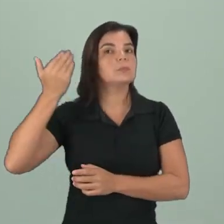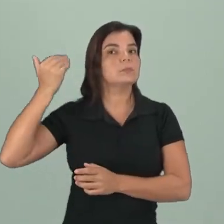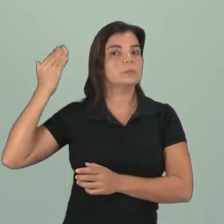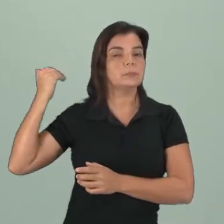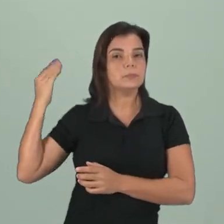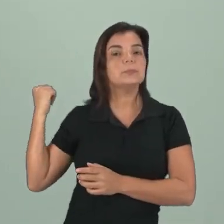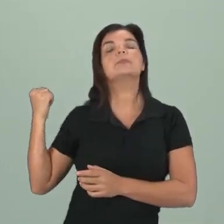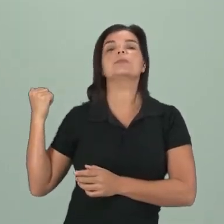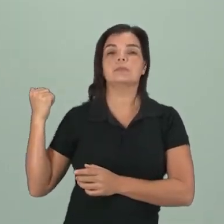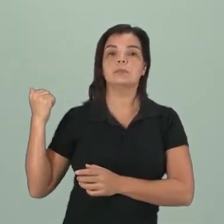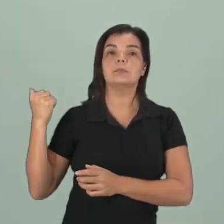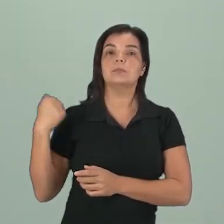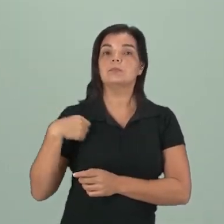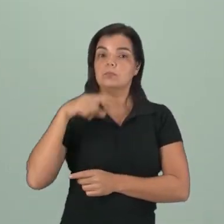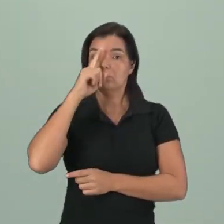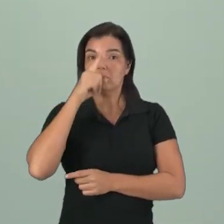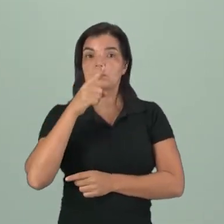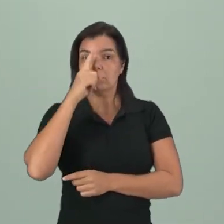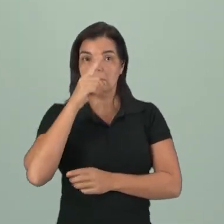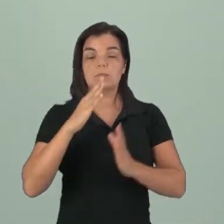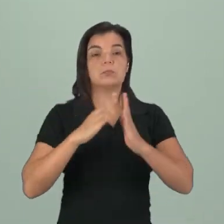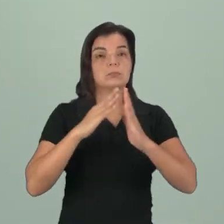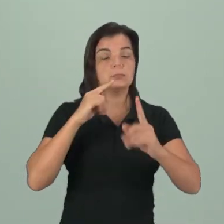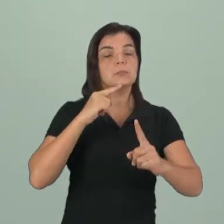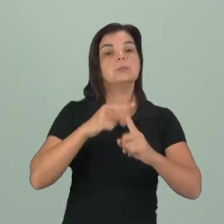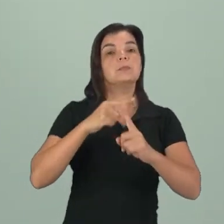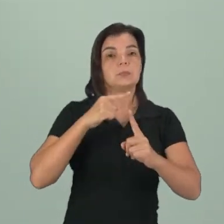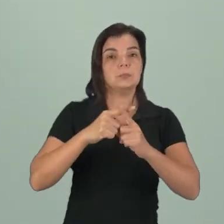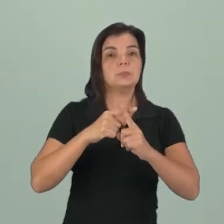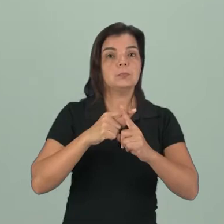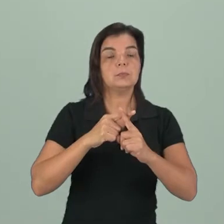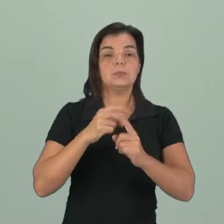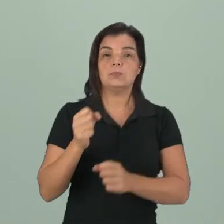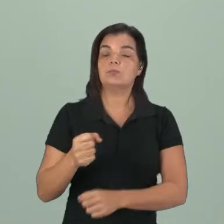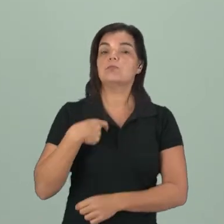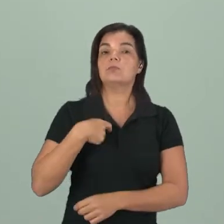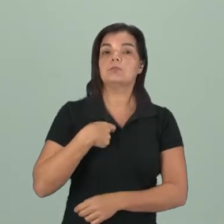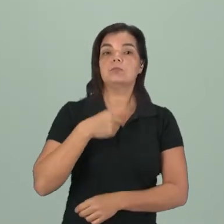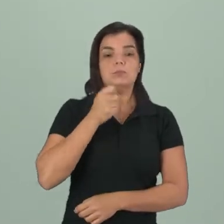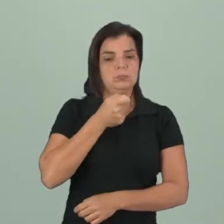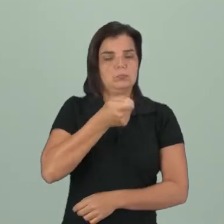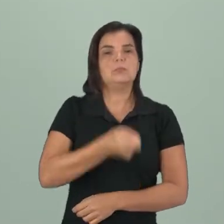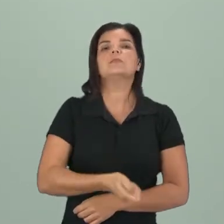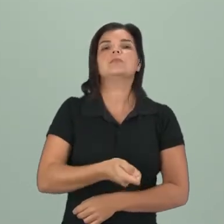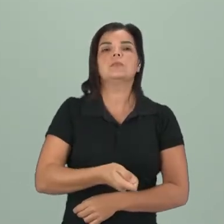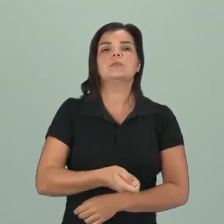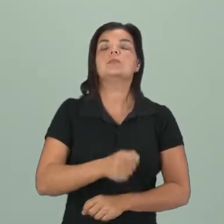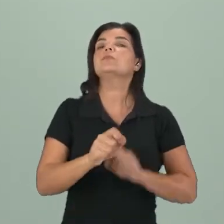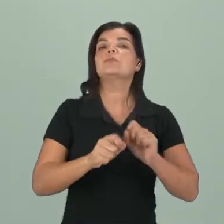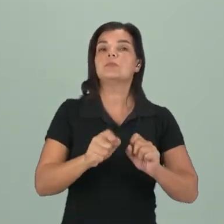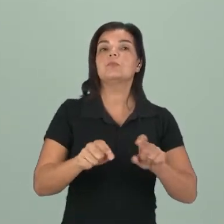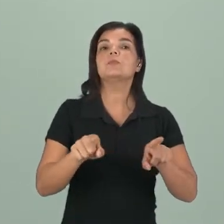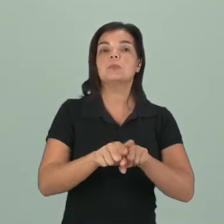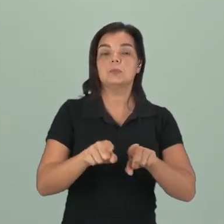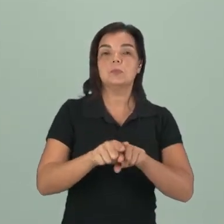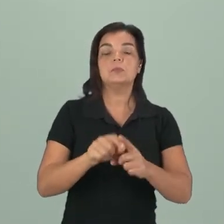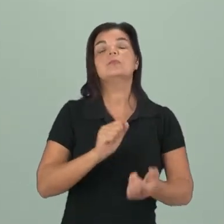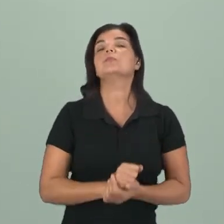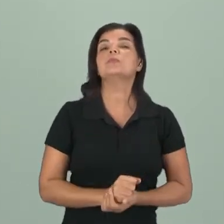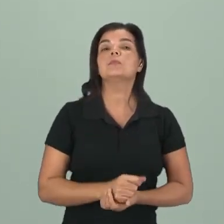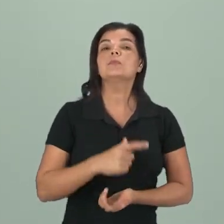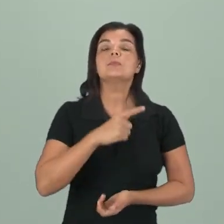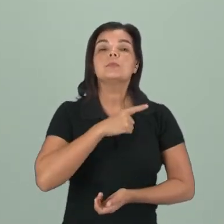que era muito essa regência da igreja e essa imposição das ideologias da igreja. O homem